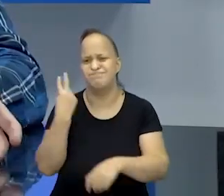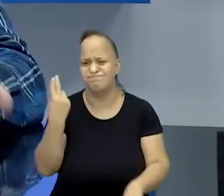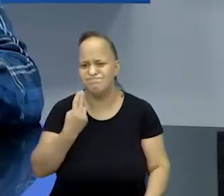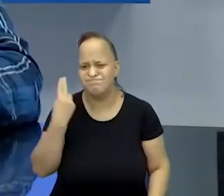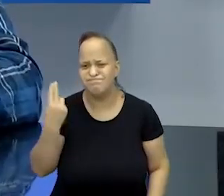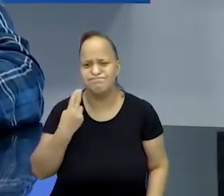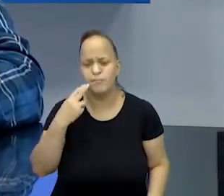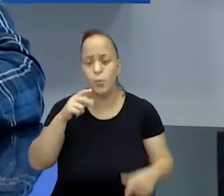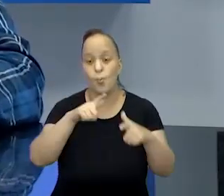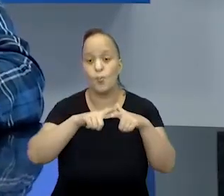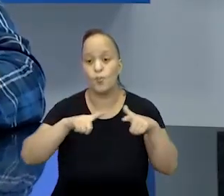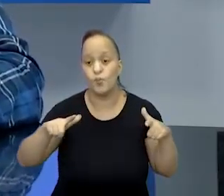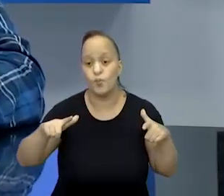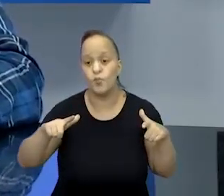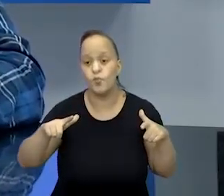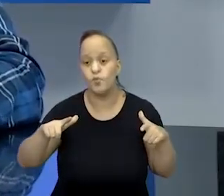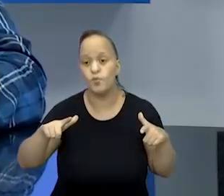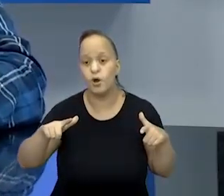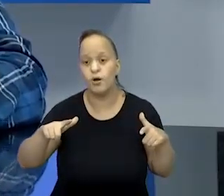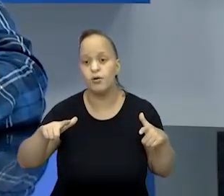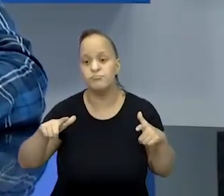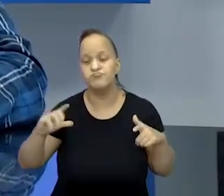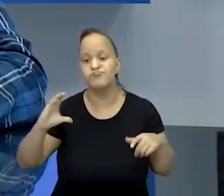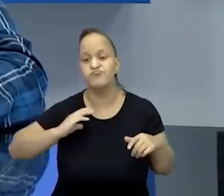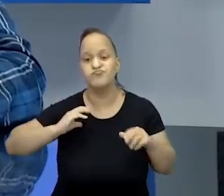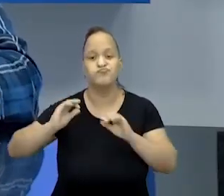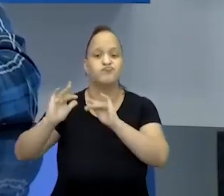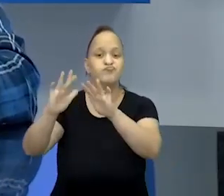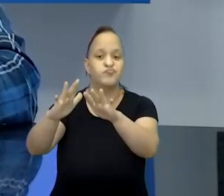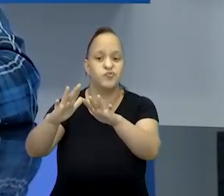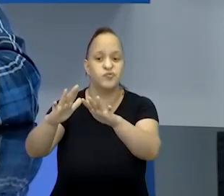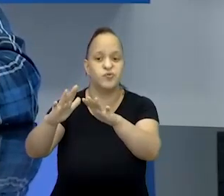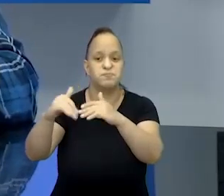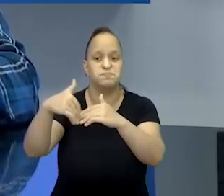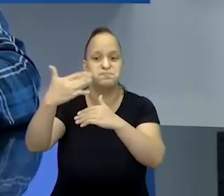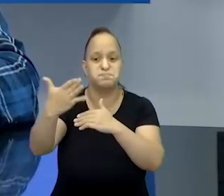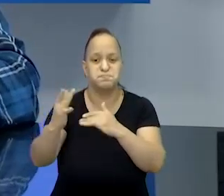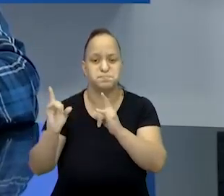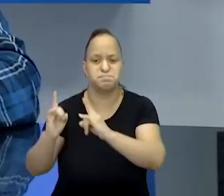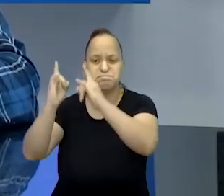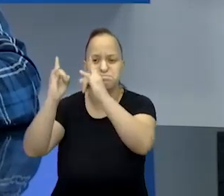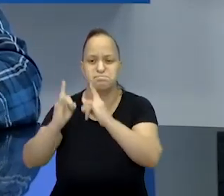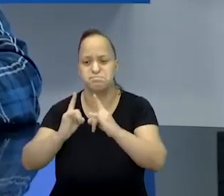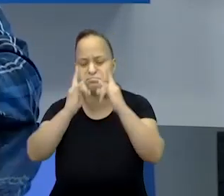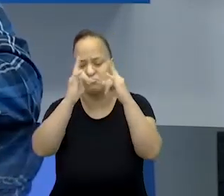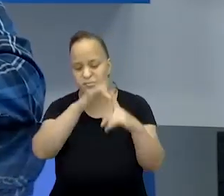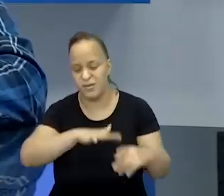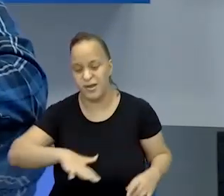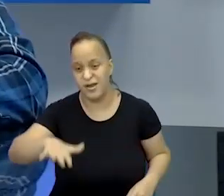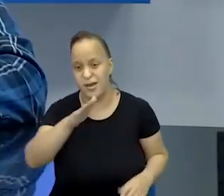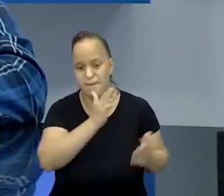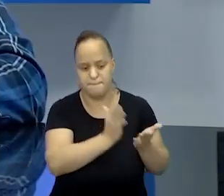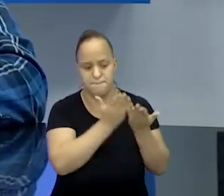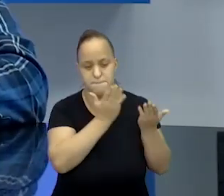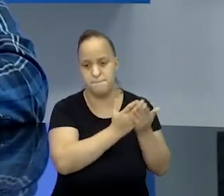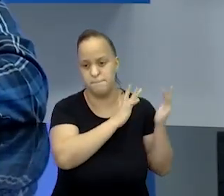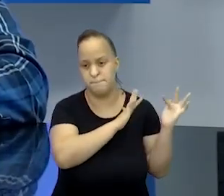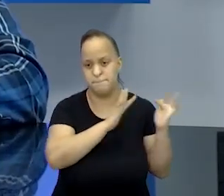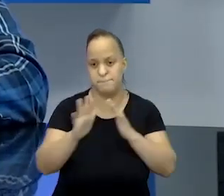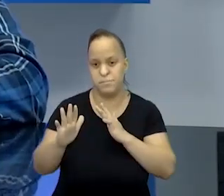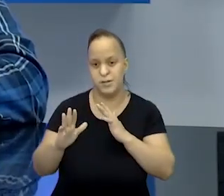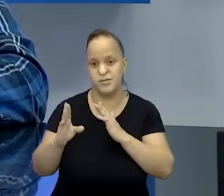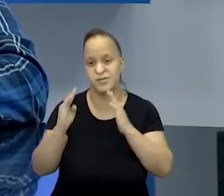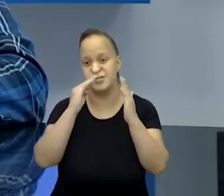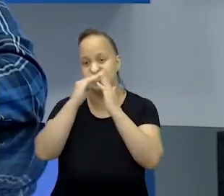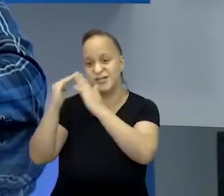e as pessoas mais pobres começaram a ocupá-la. E acabou dando início aí à segunda maior favela do estado de São